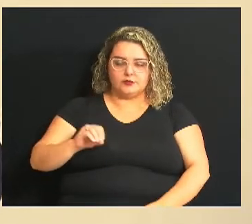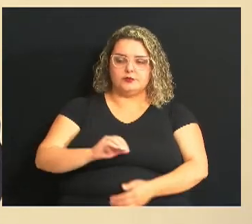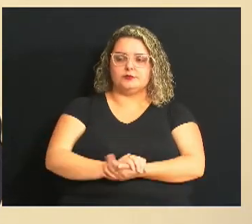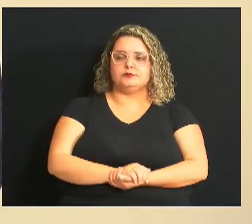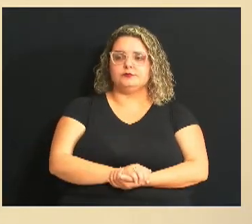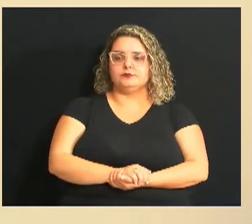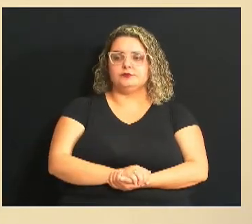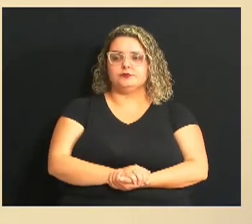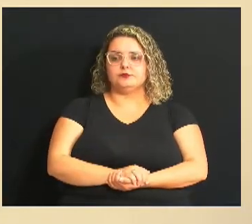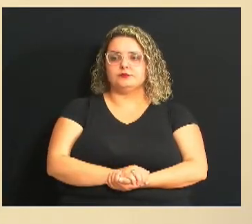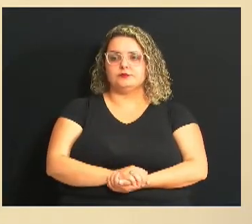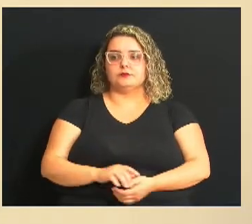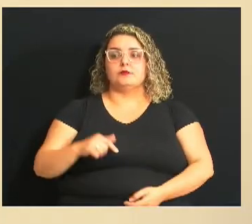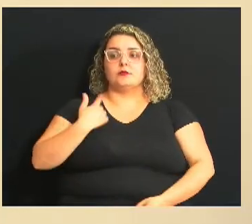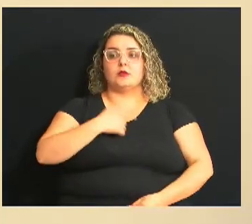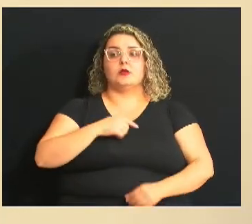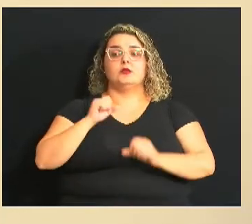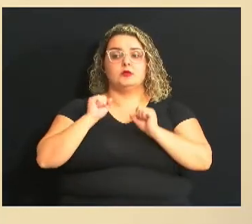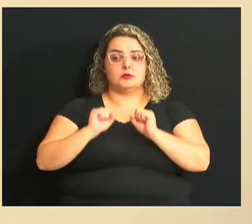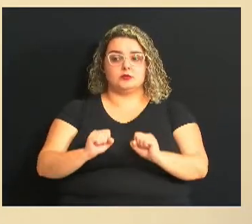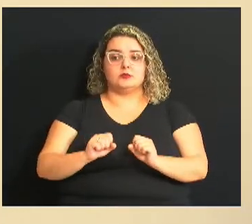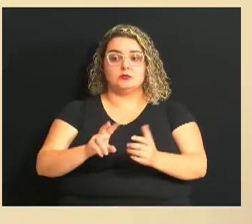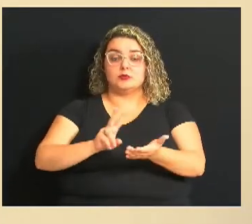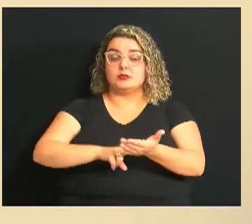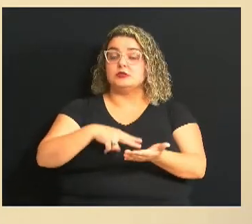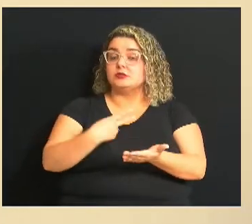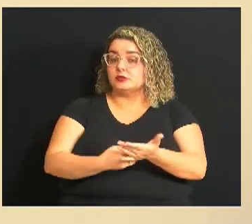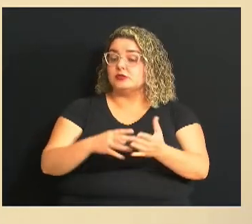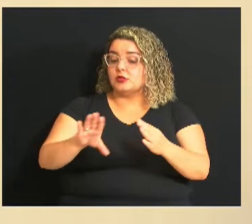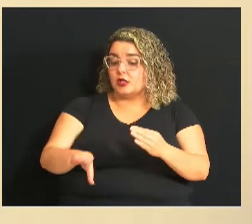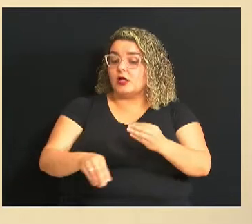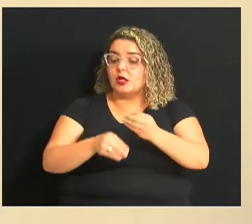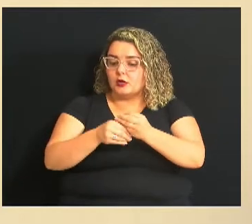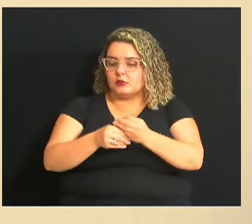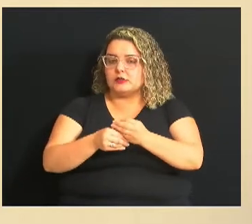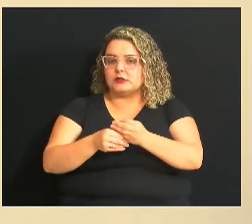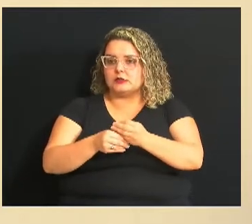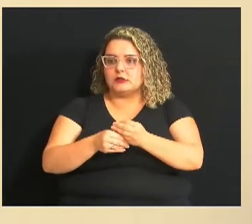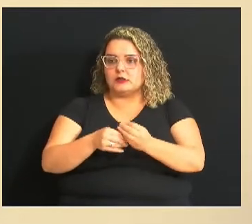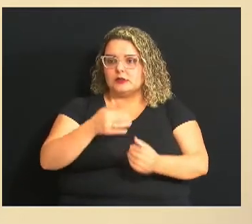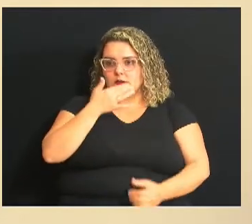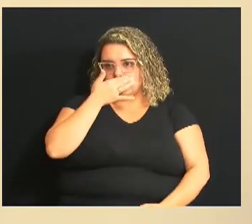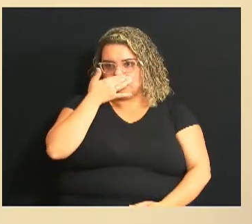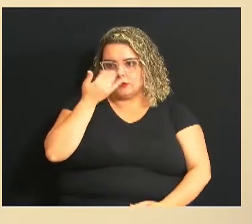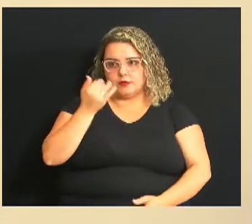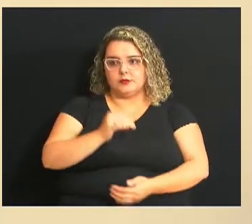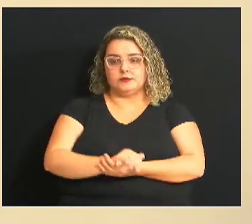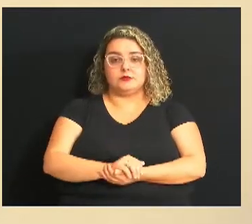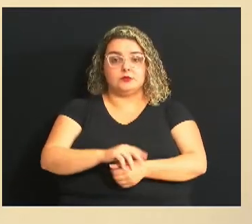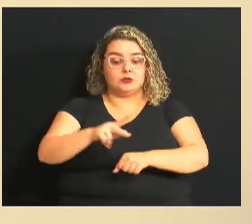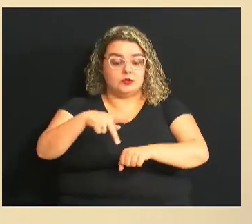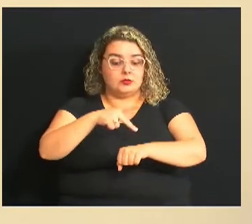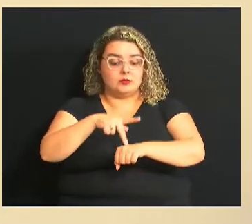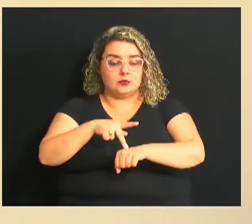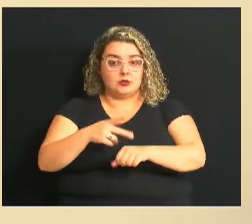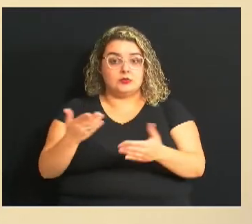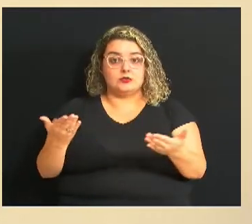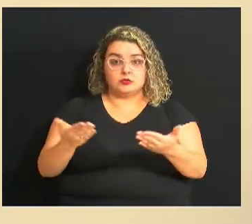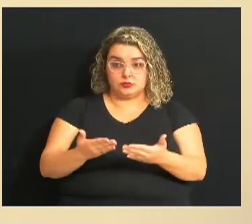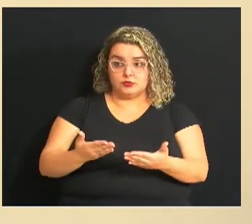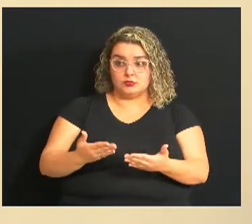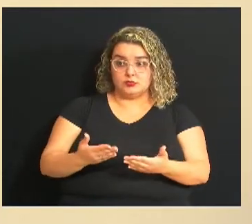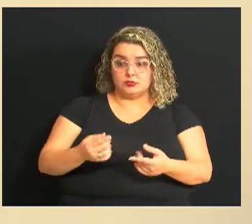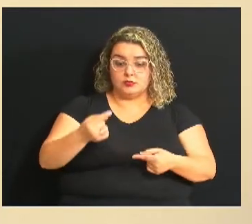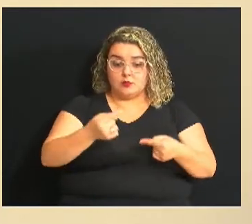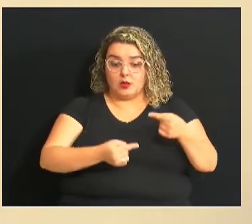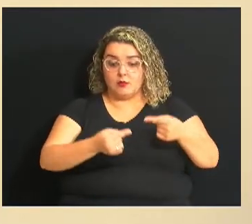Nós podemos traduzir e completar que num país hoje onde nós estamos